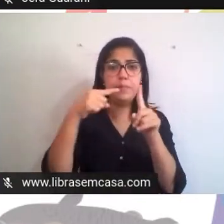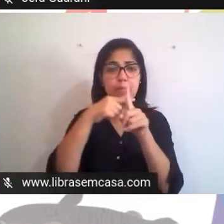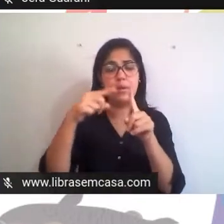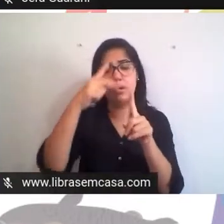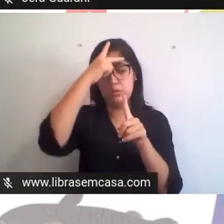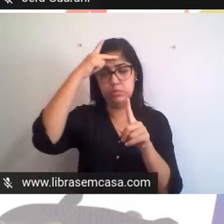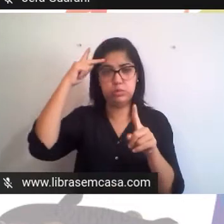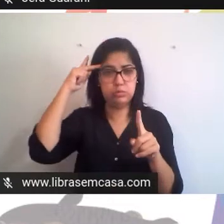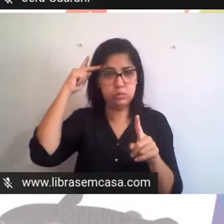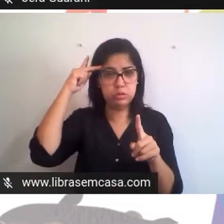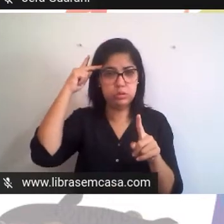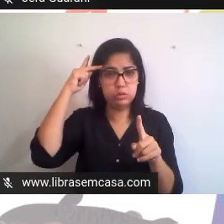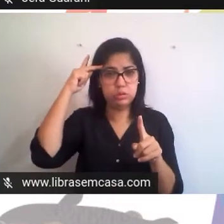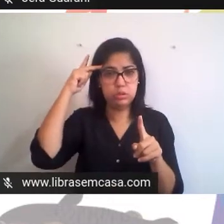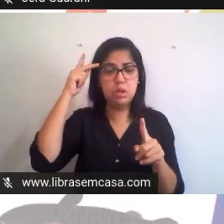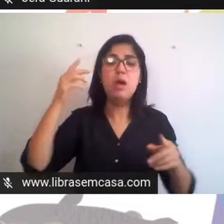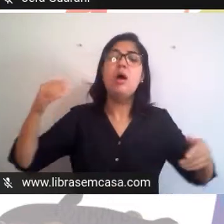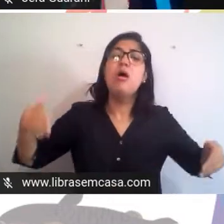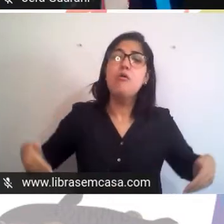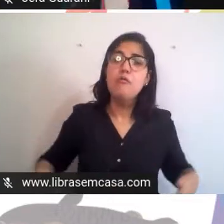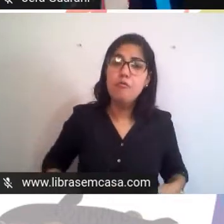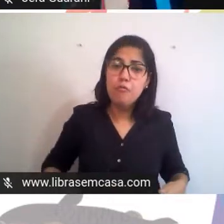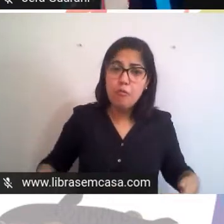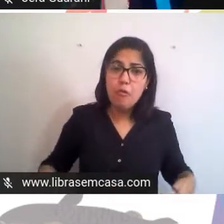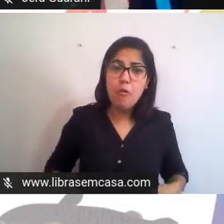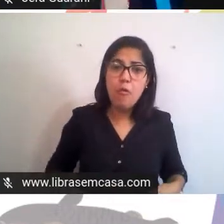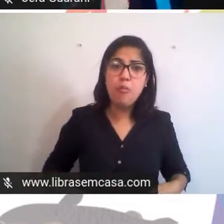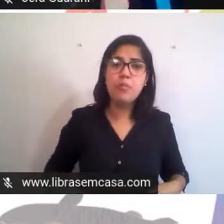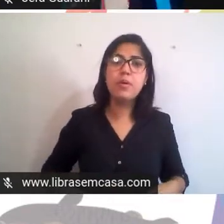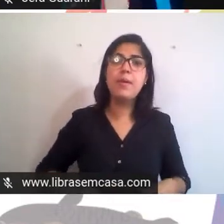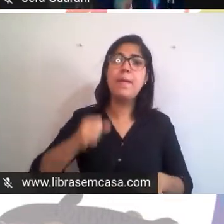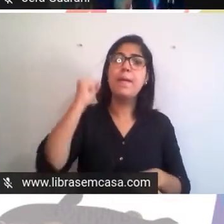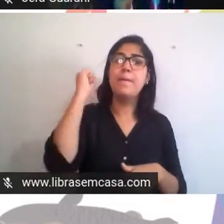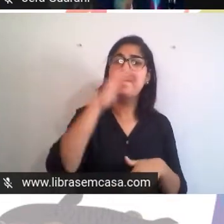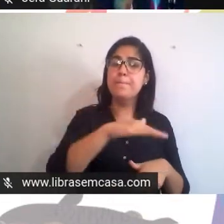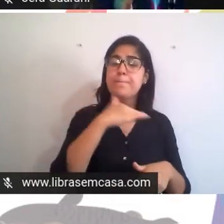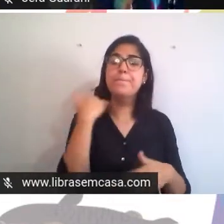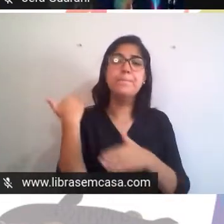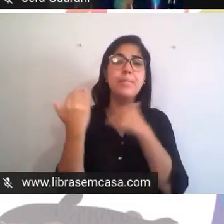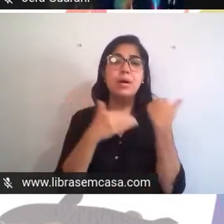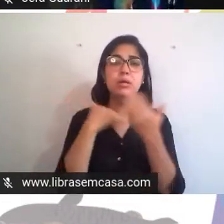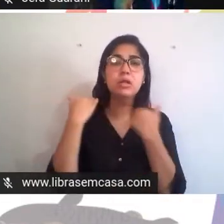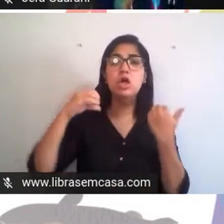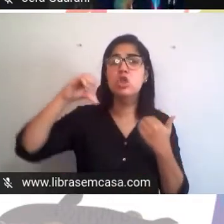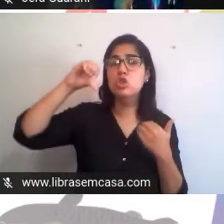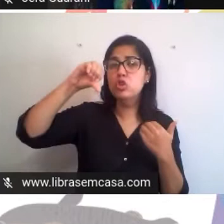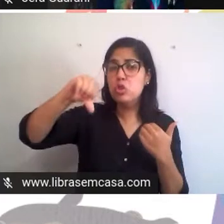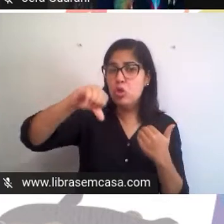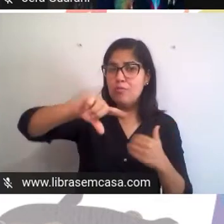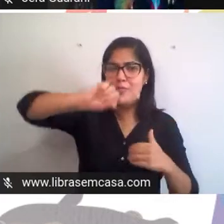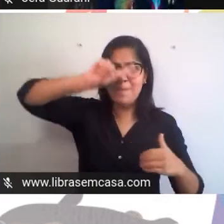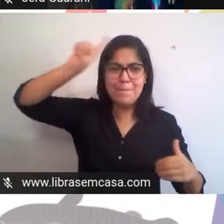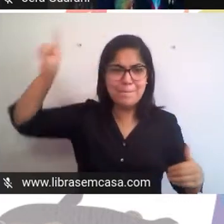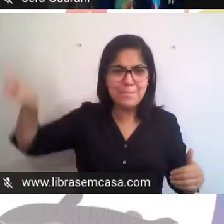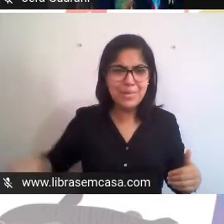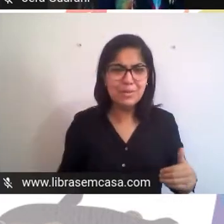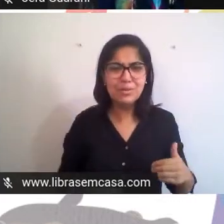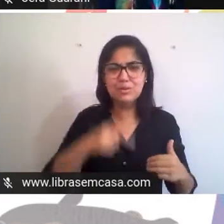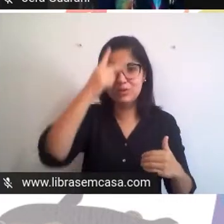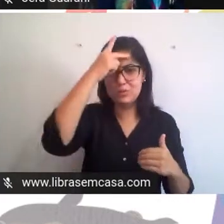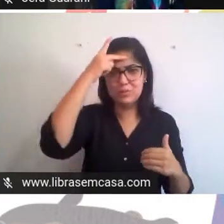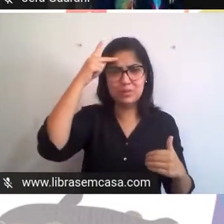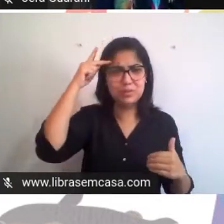A fome mata 9 milhões de pessoas por ano. São 24